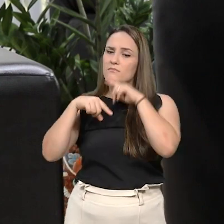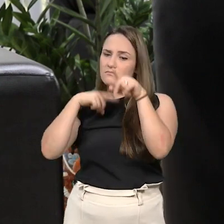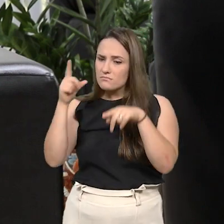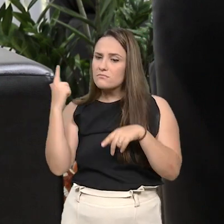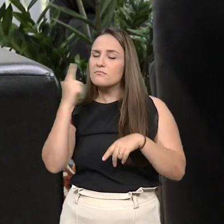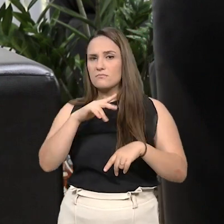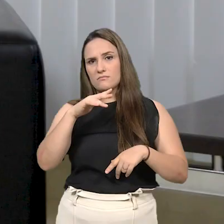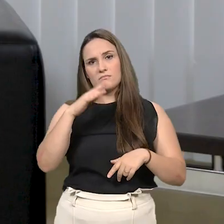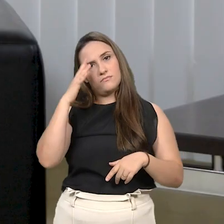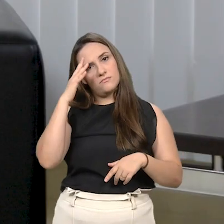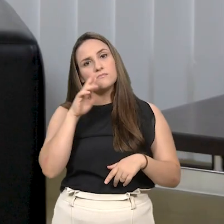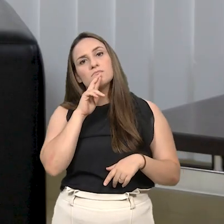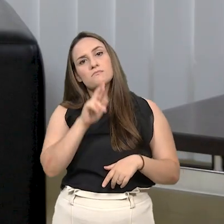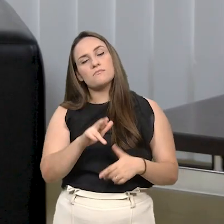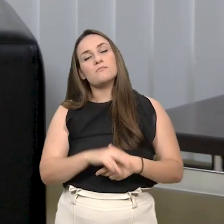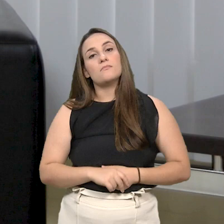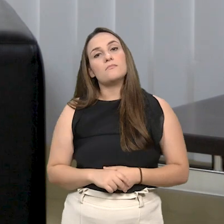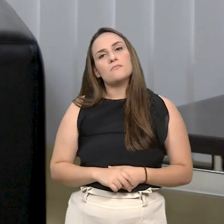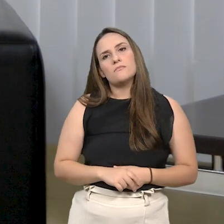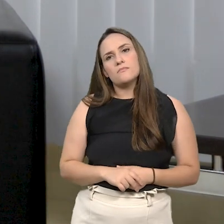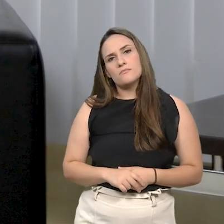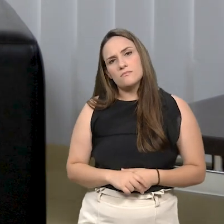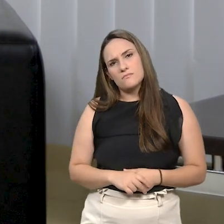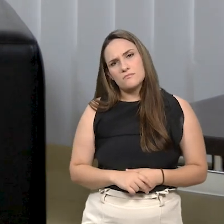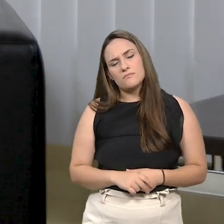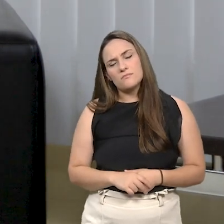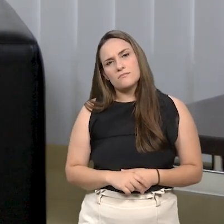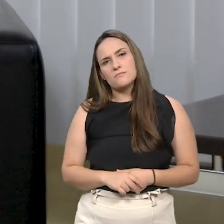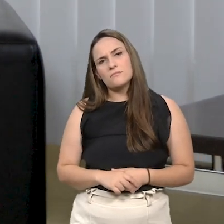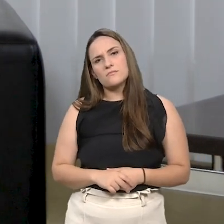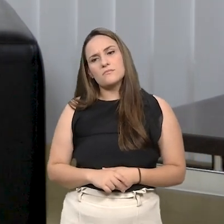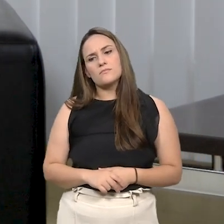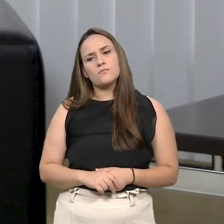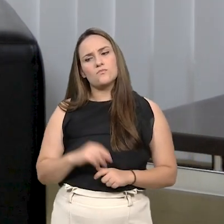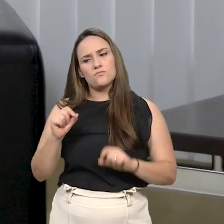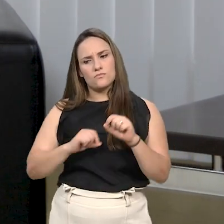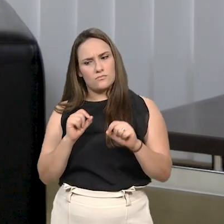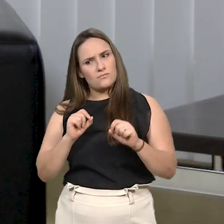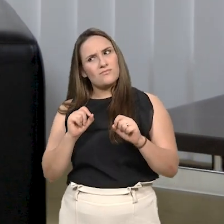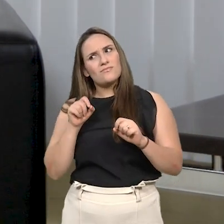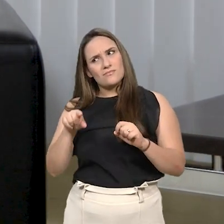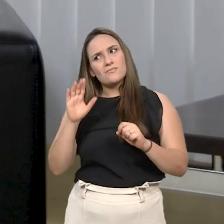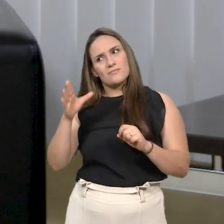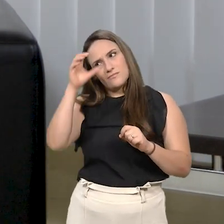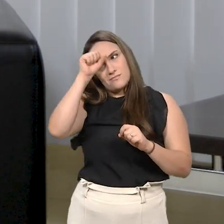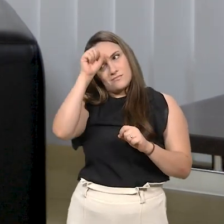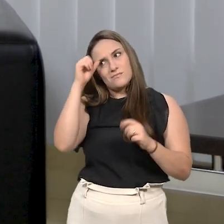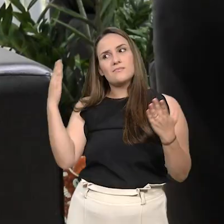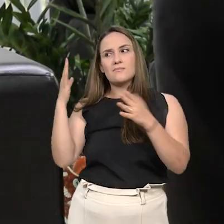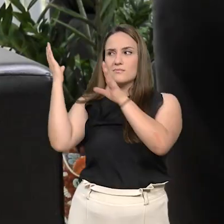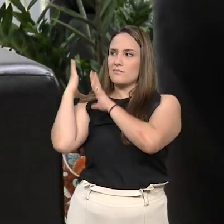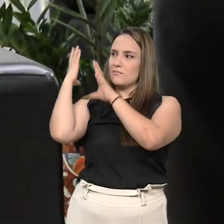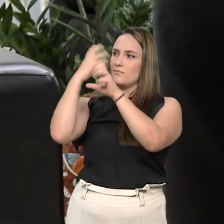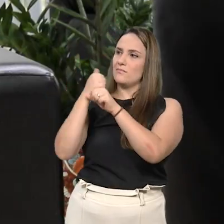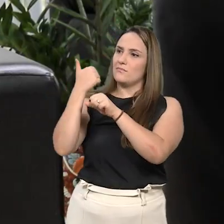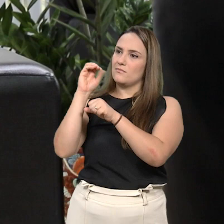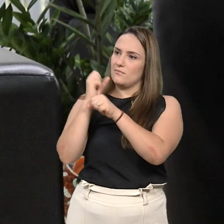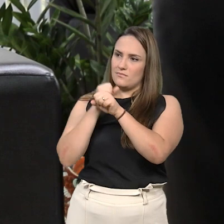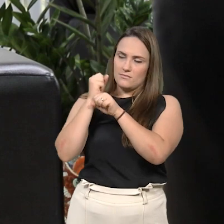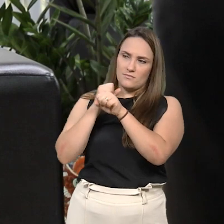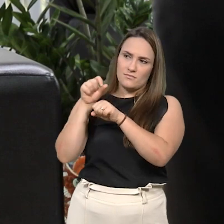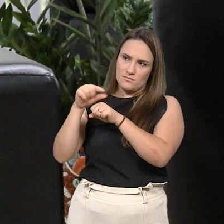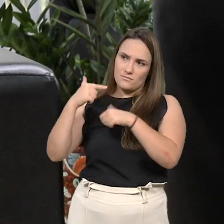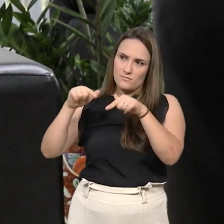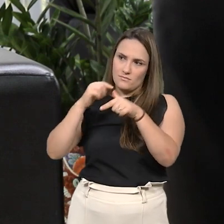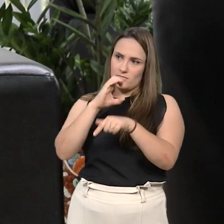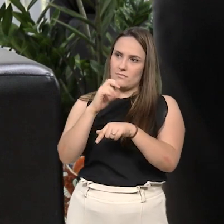sendo colocadas. O que já foi possível aprender com a CPE nesses 10 anos? Nos primeiros